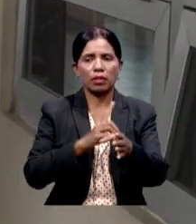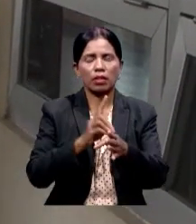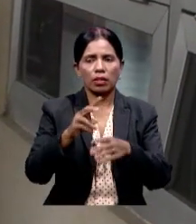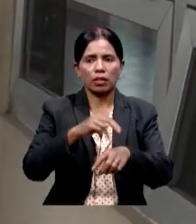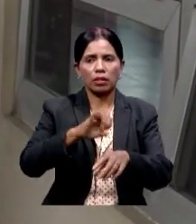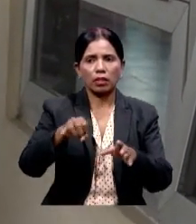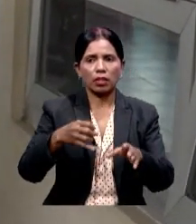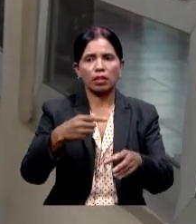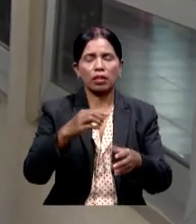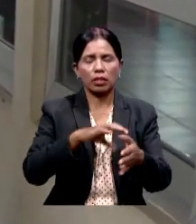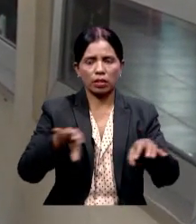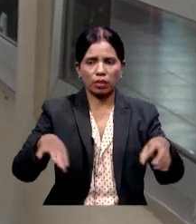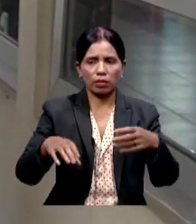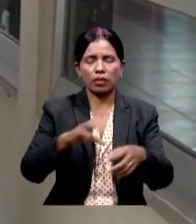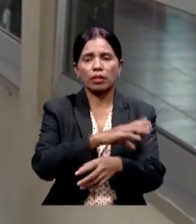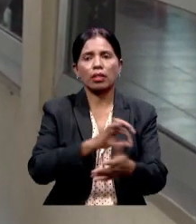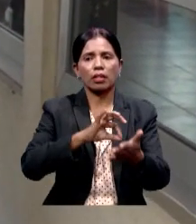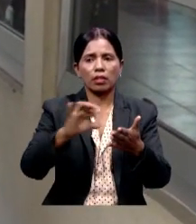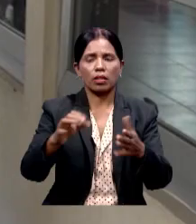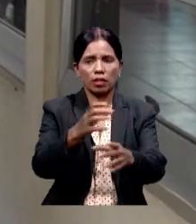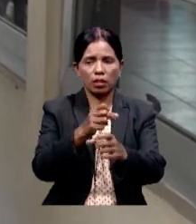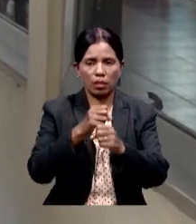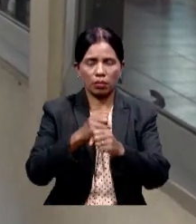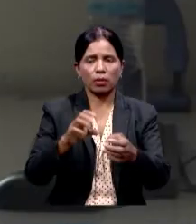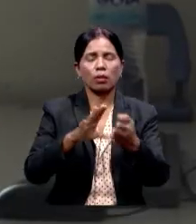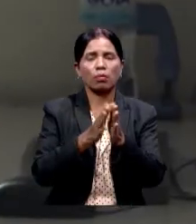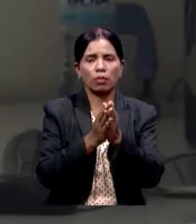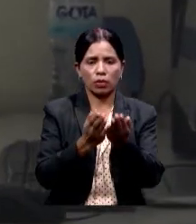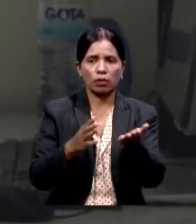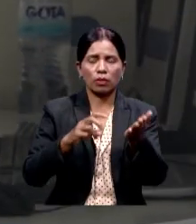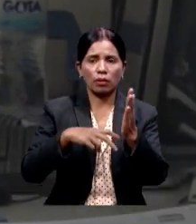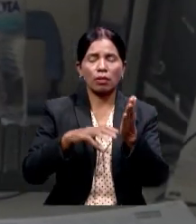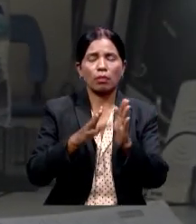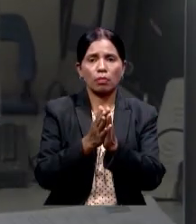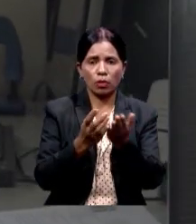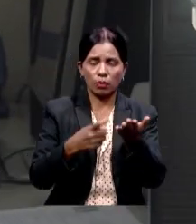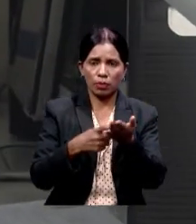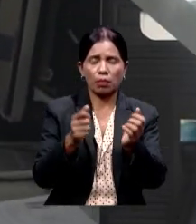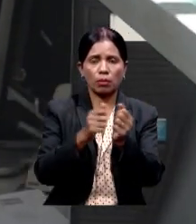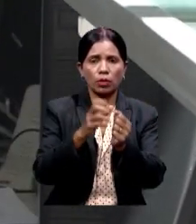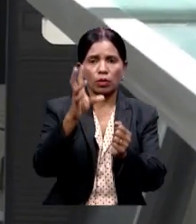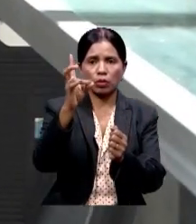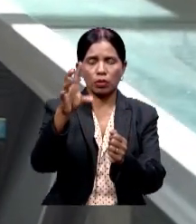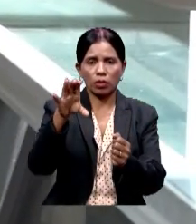Geral Serviço Resisto Notariado simo ona caderneta pasaporte hamutuk atusitu nune se